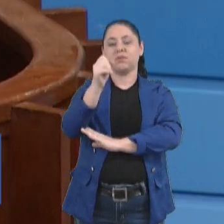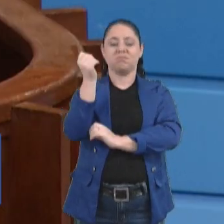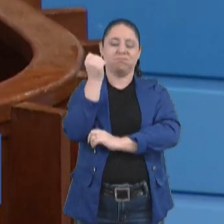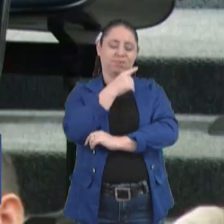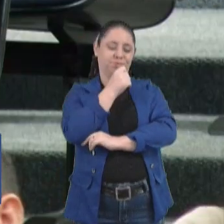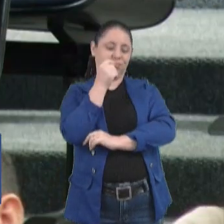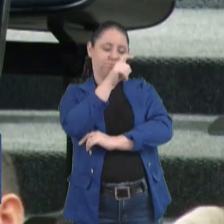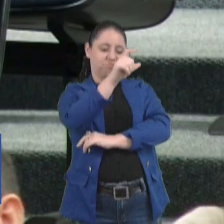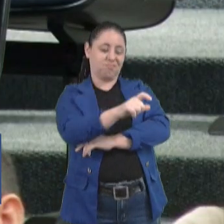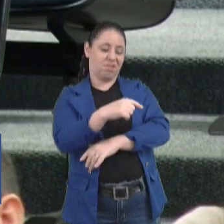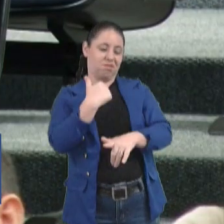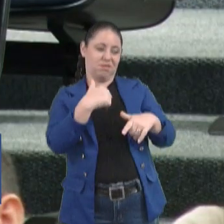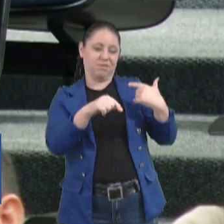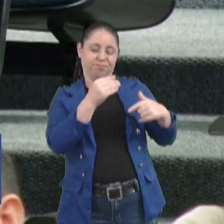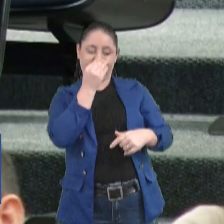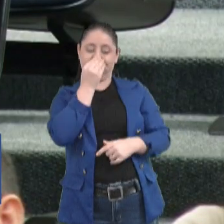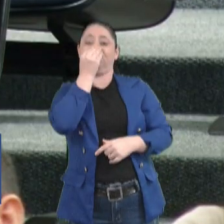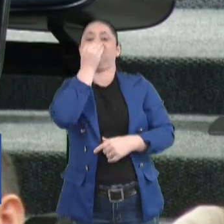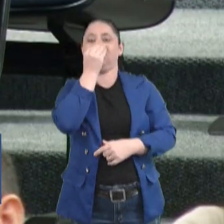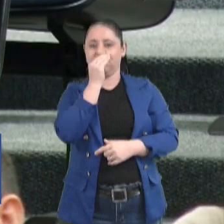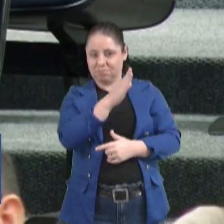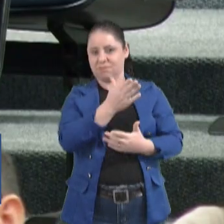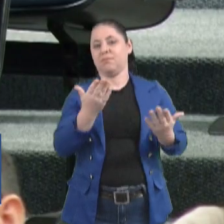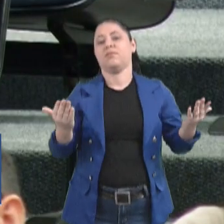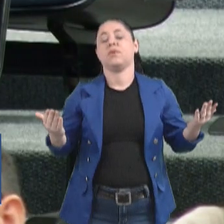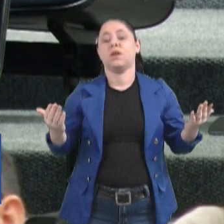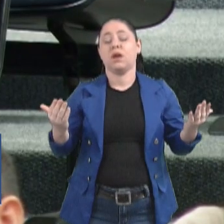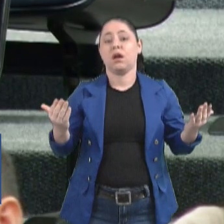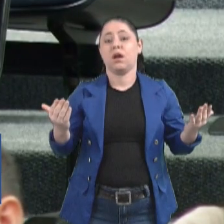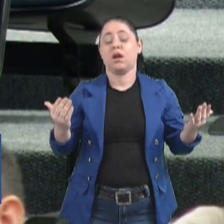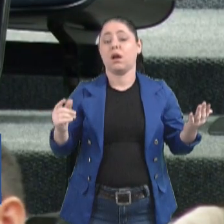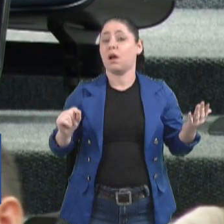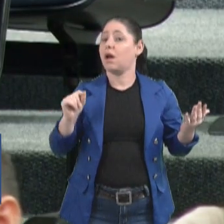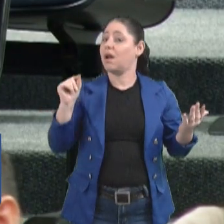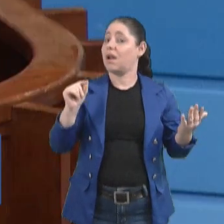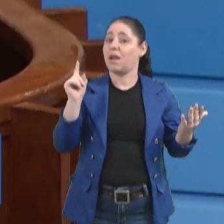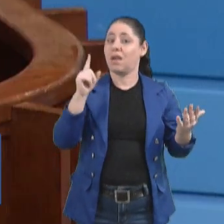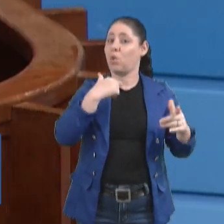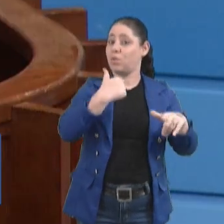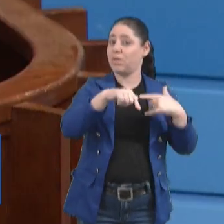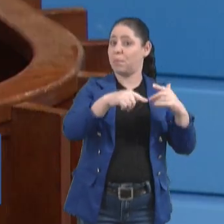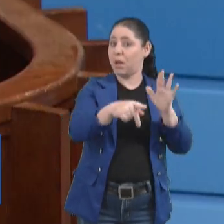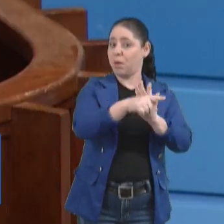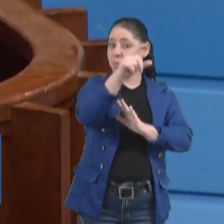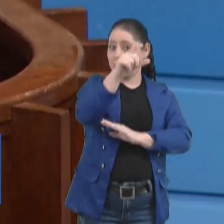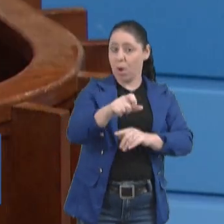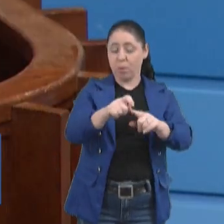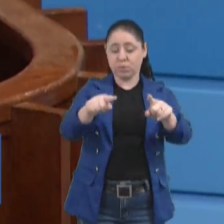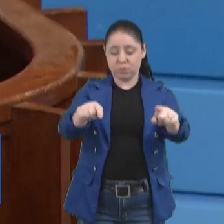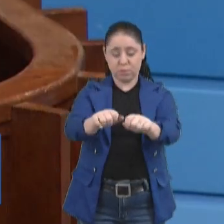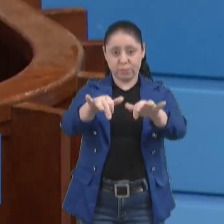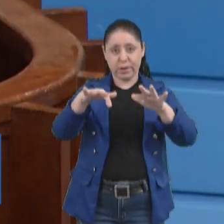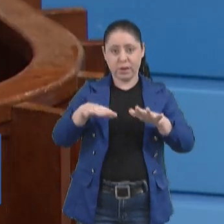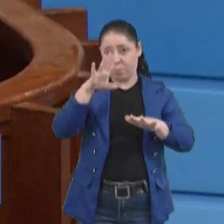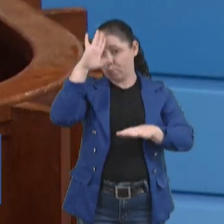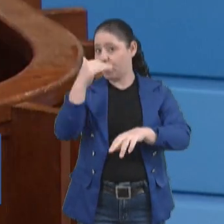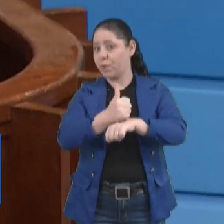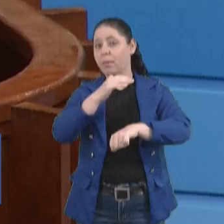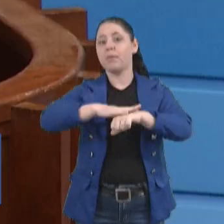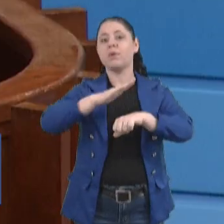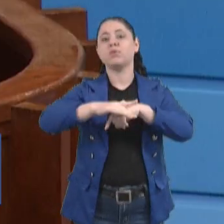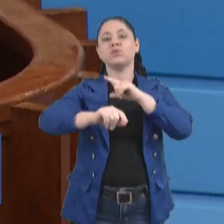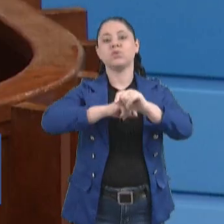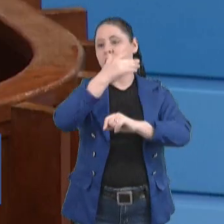ridicularizando o trabalho desse parlamentar, ridicularizando o trabalho desse plenário e,